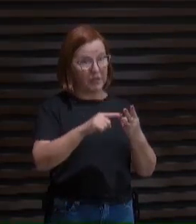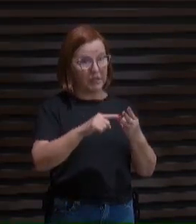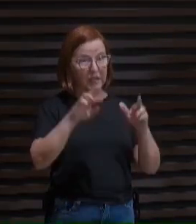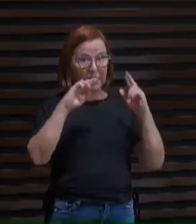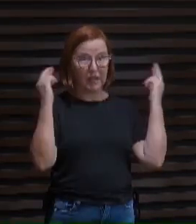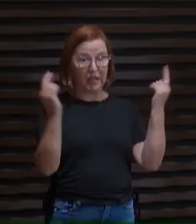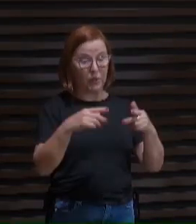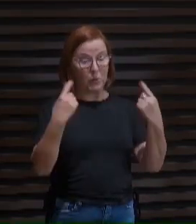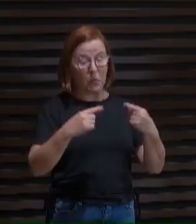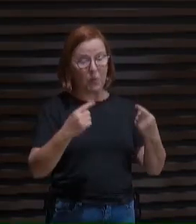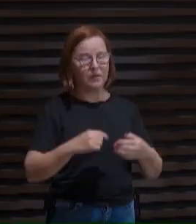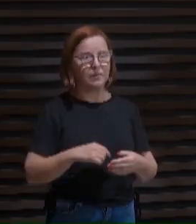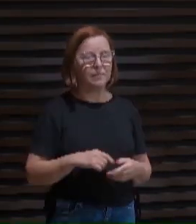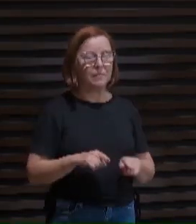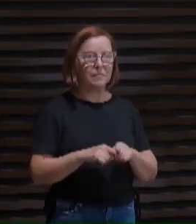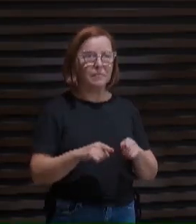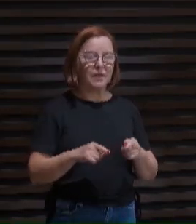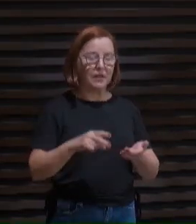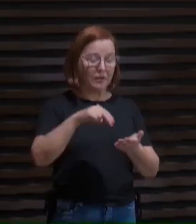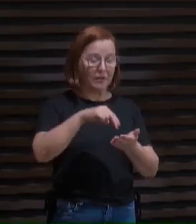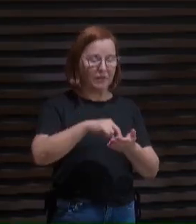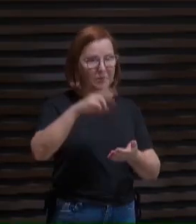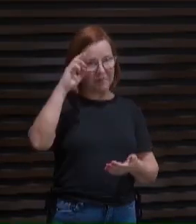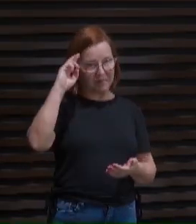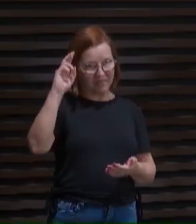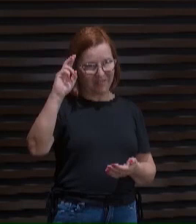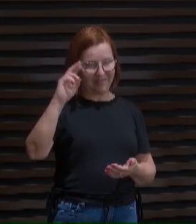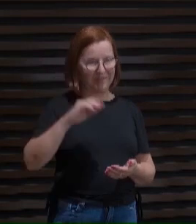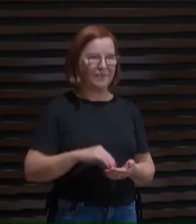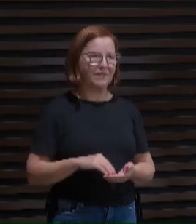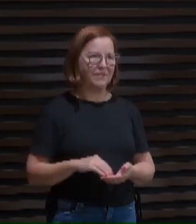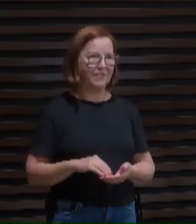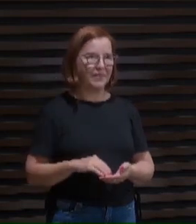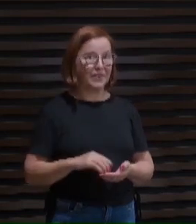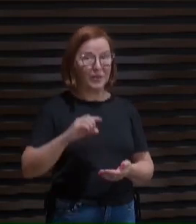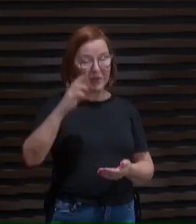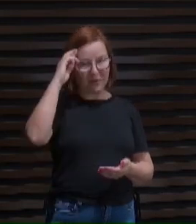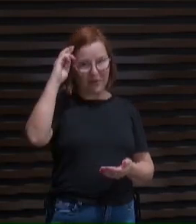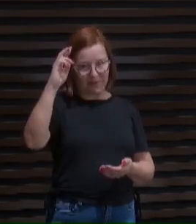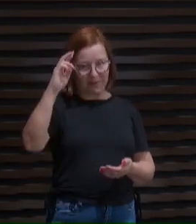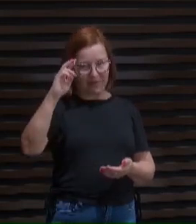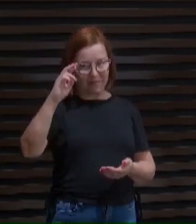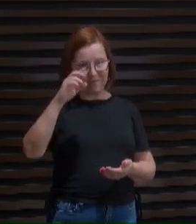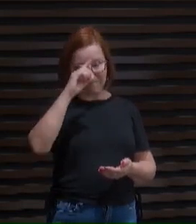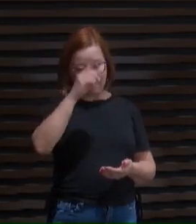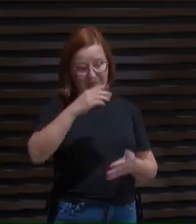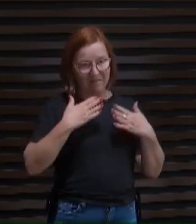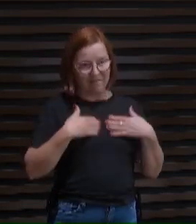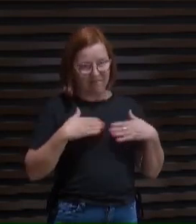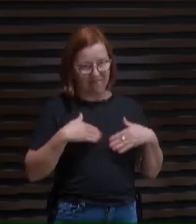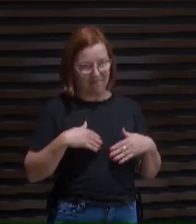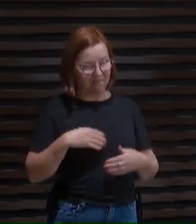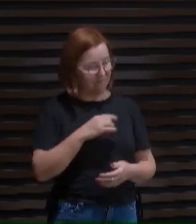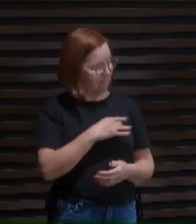Senhor dizendo, olha, fica tranquilo. Eu estou contigo. Não te assombres. Eu